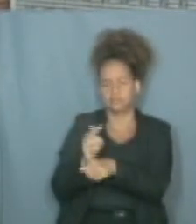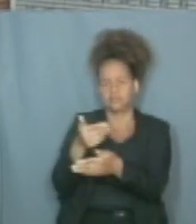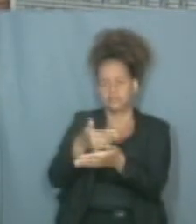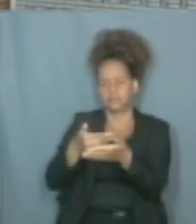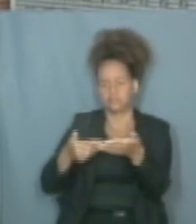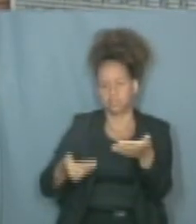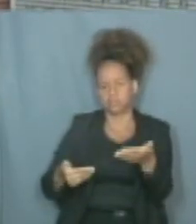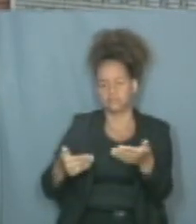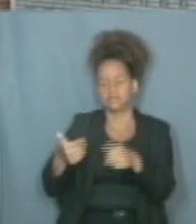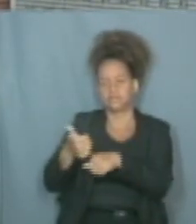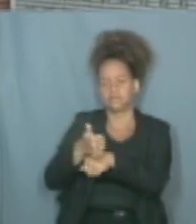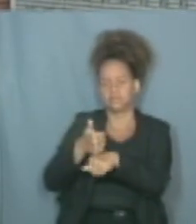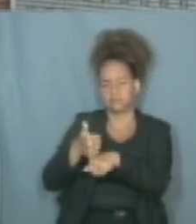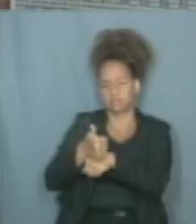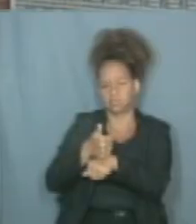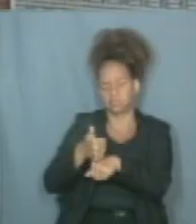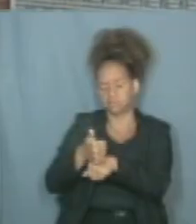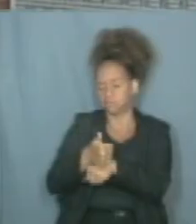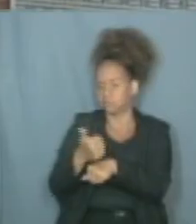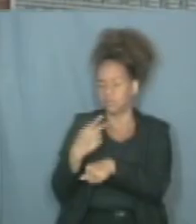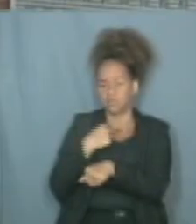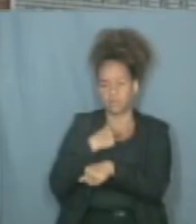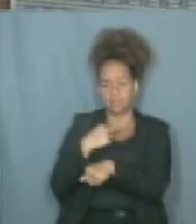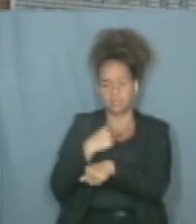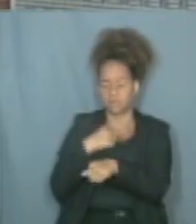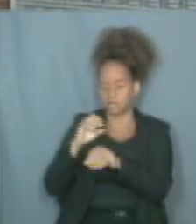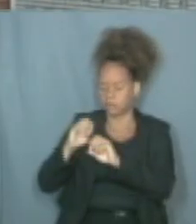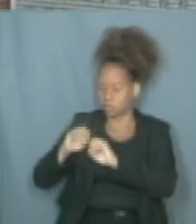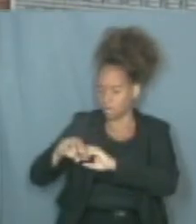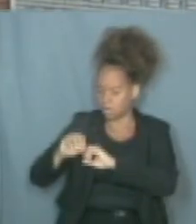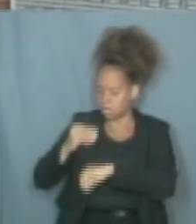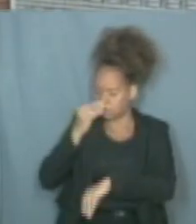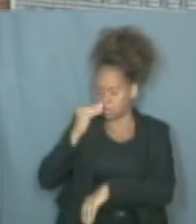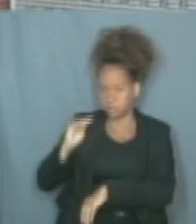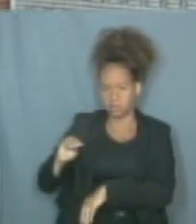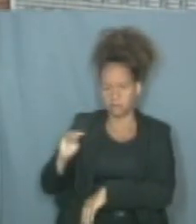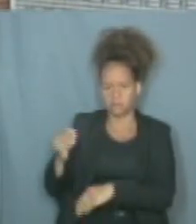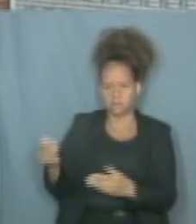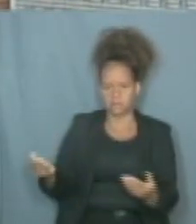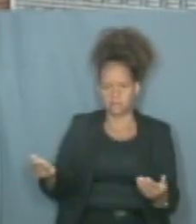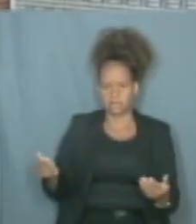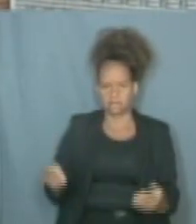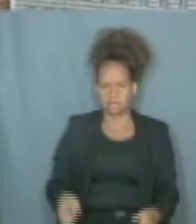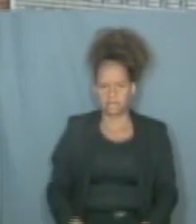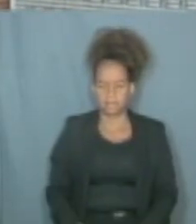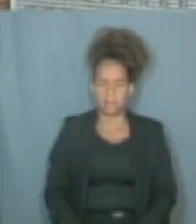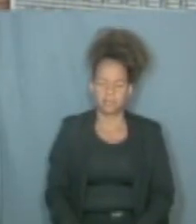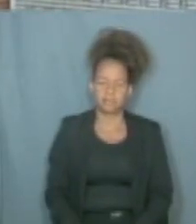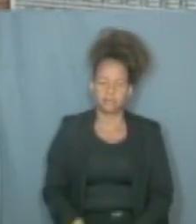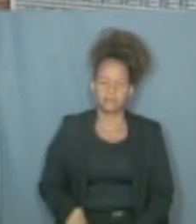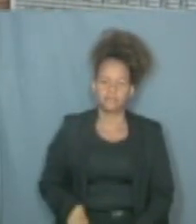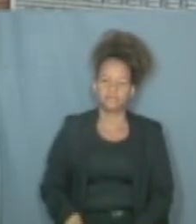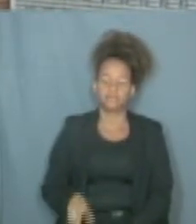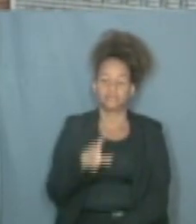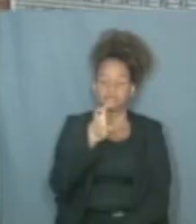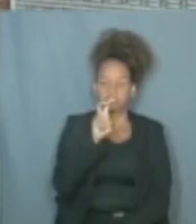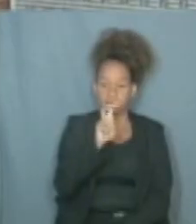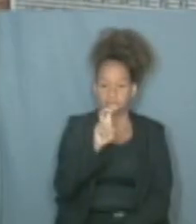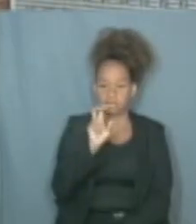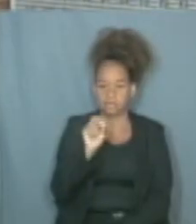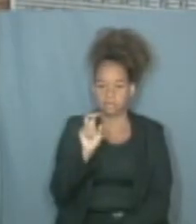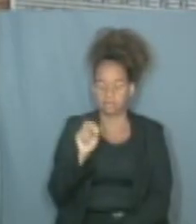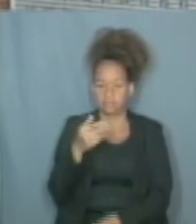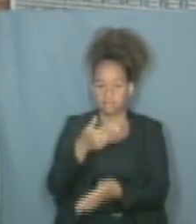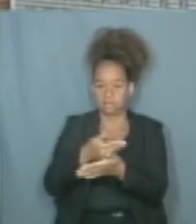contratem logo esses profissionais, porque não pode ficar a educação abandonada desse jeito, do jeito que está acontecendo, né? São 500